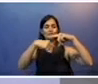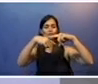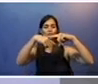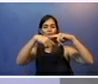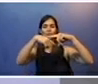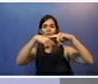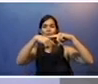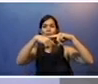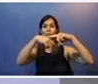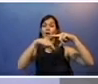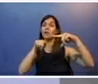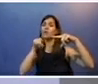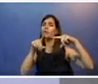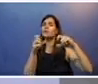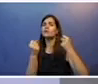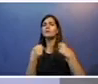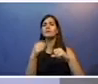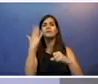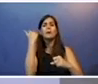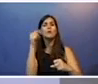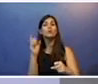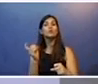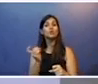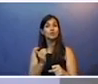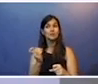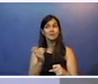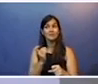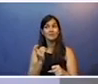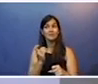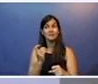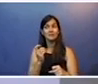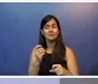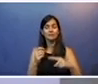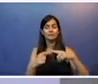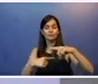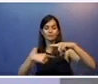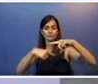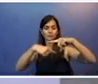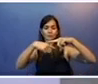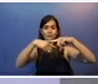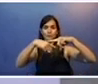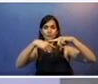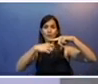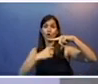x. O 12 é a hipotenusa